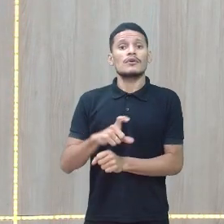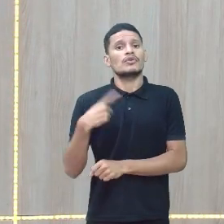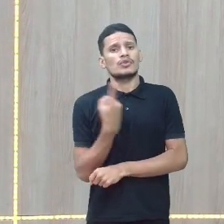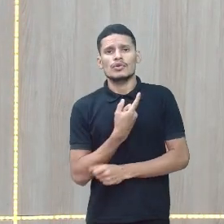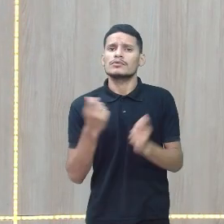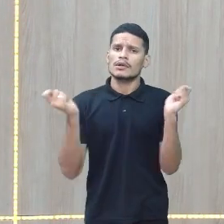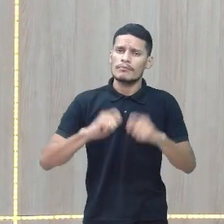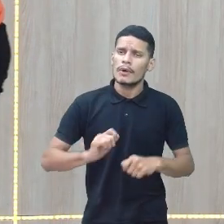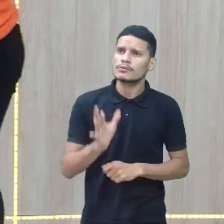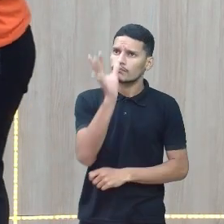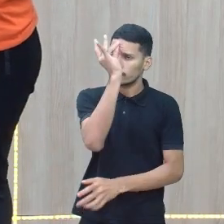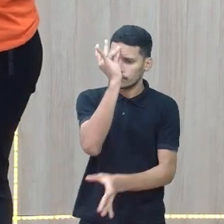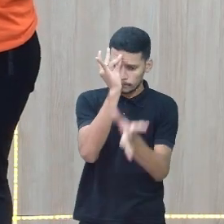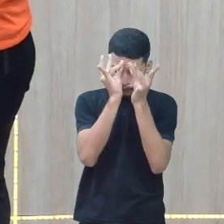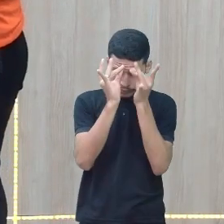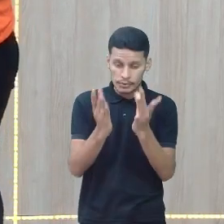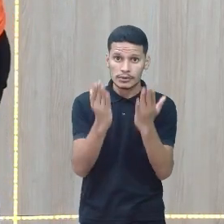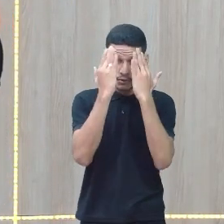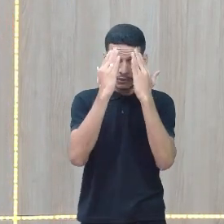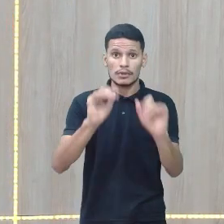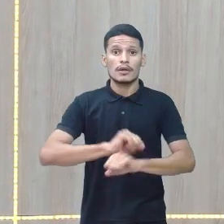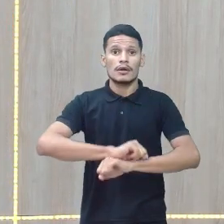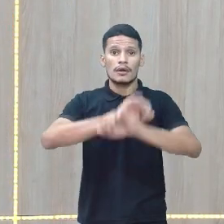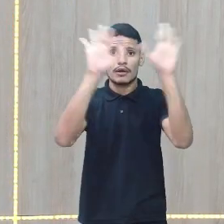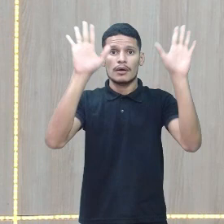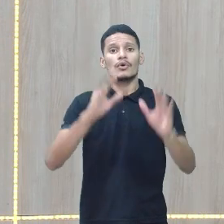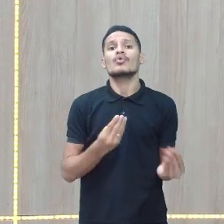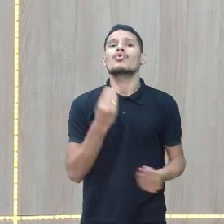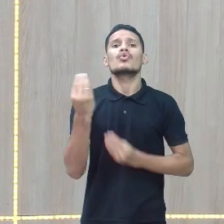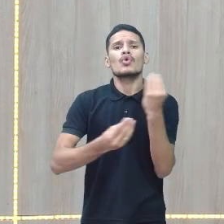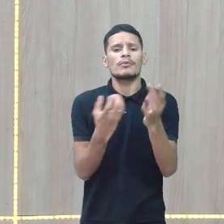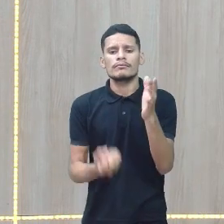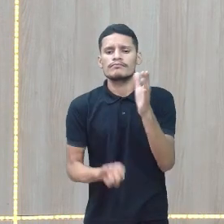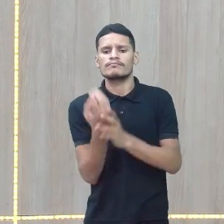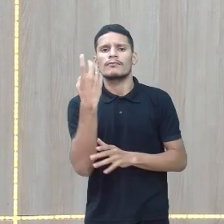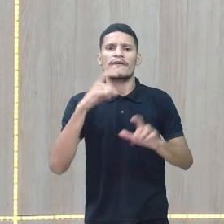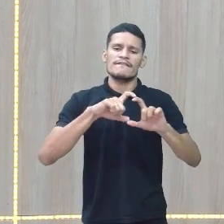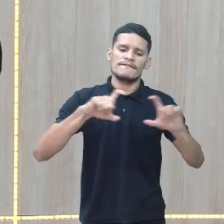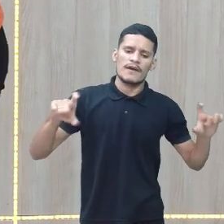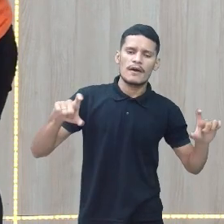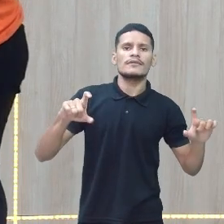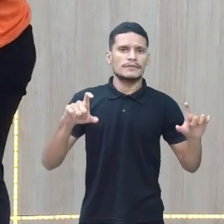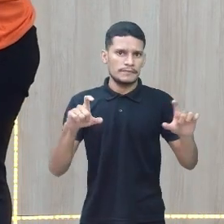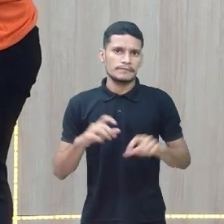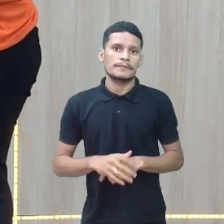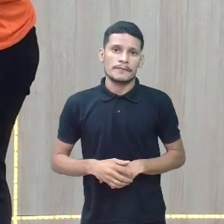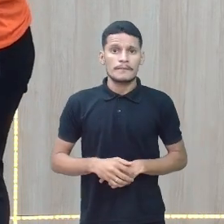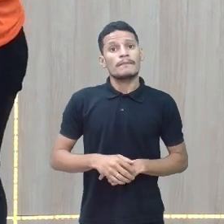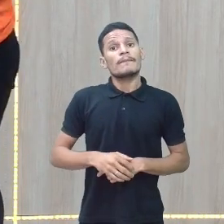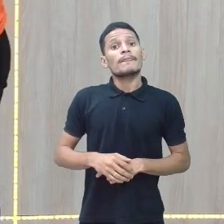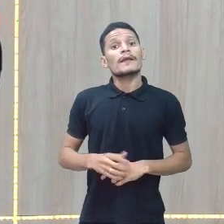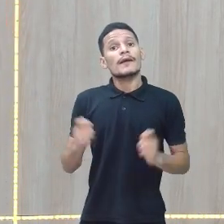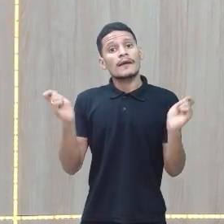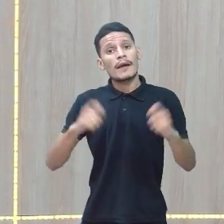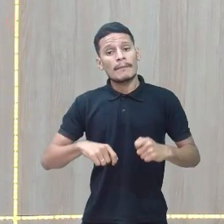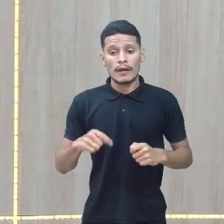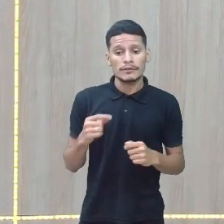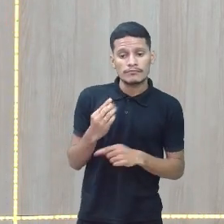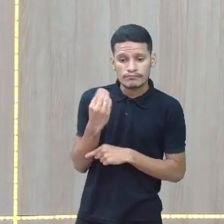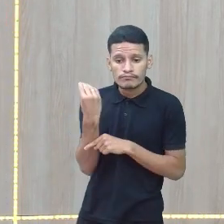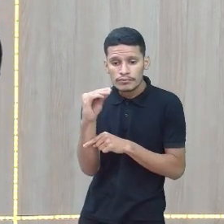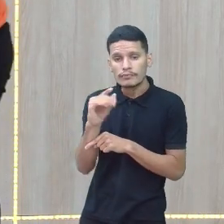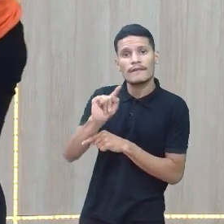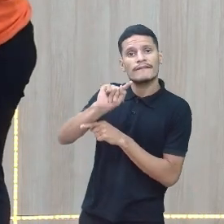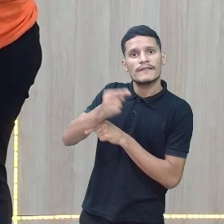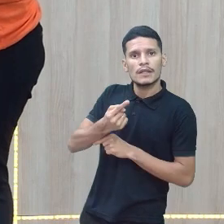entender, não é, o processo de formação das frases, da oração, onde a vírgula se